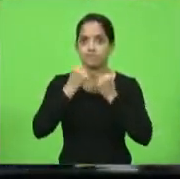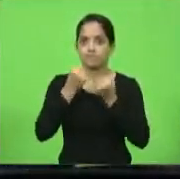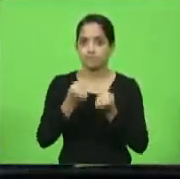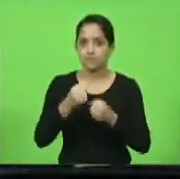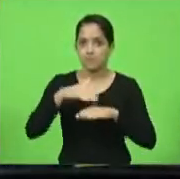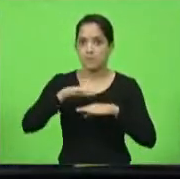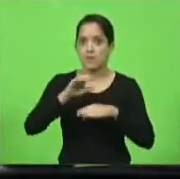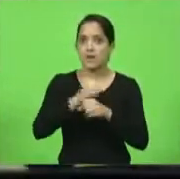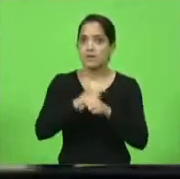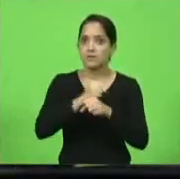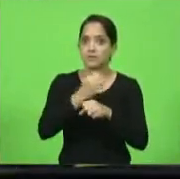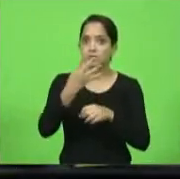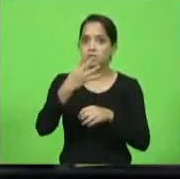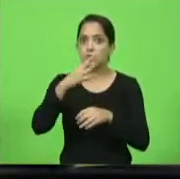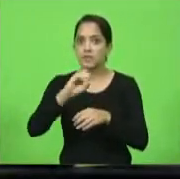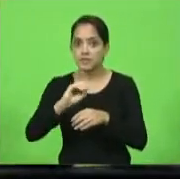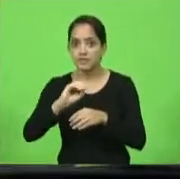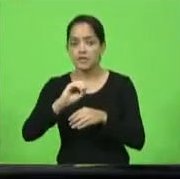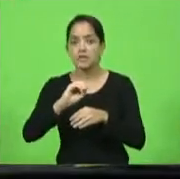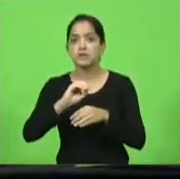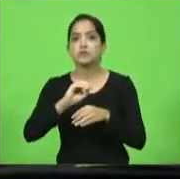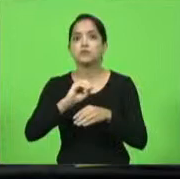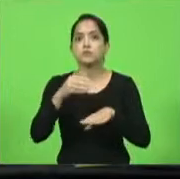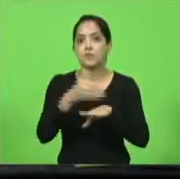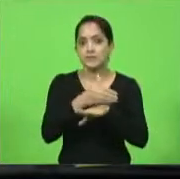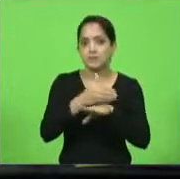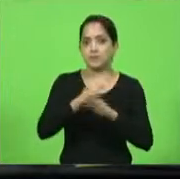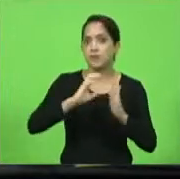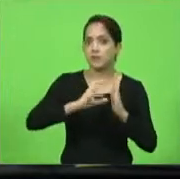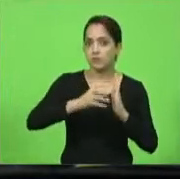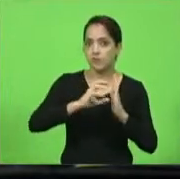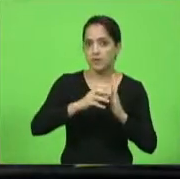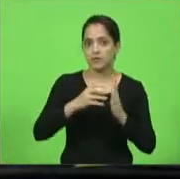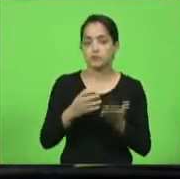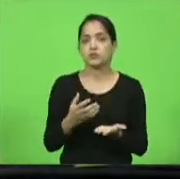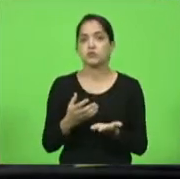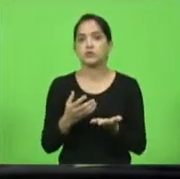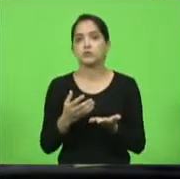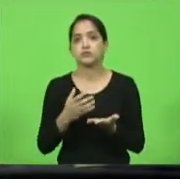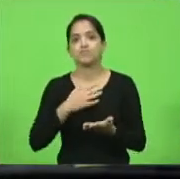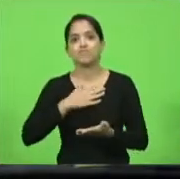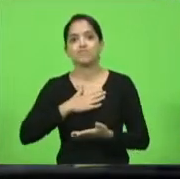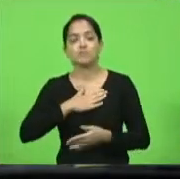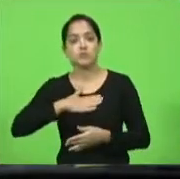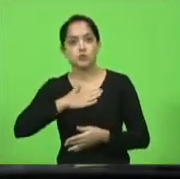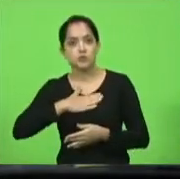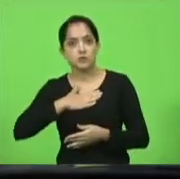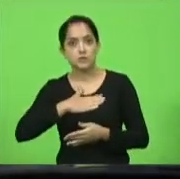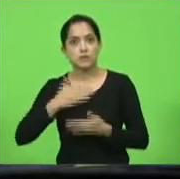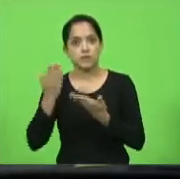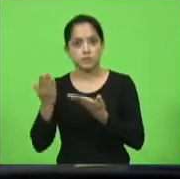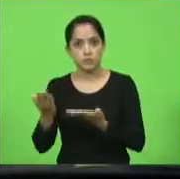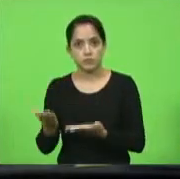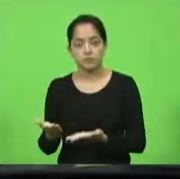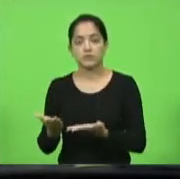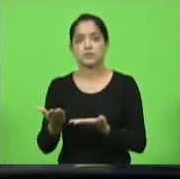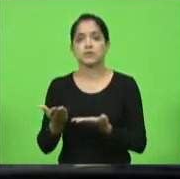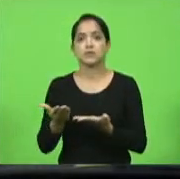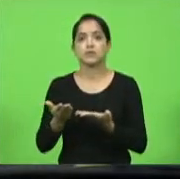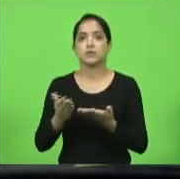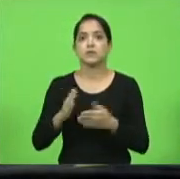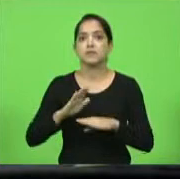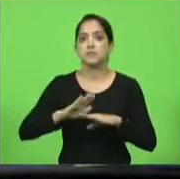de 40 anos, uma pessoa que nós tínhamos um grande afeto e admiração pela sua postura, pela sua